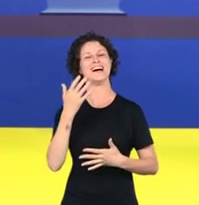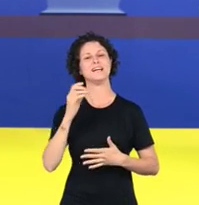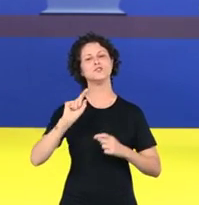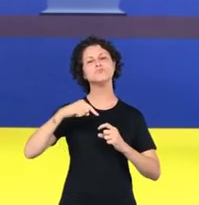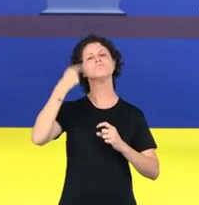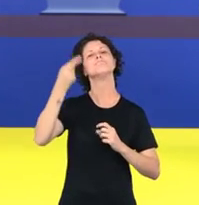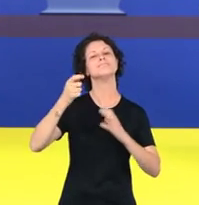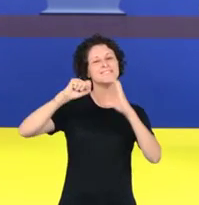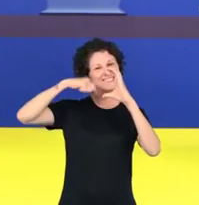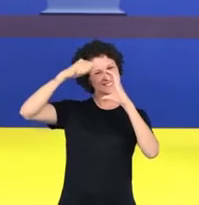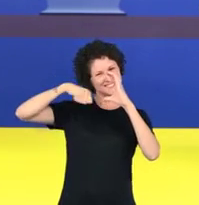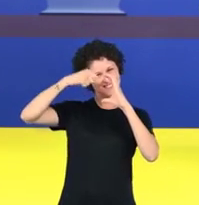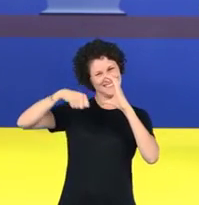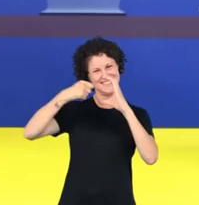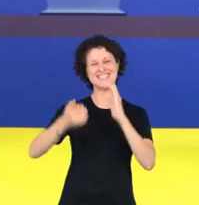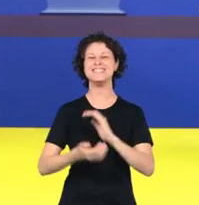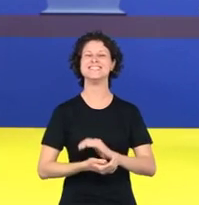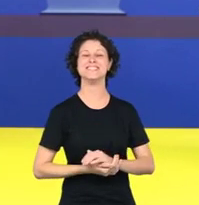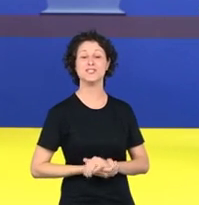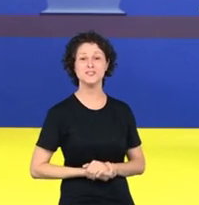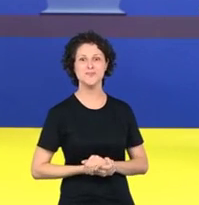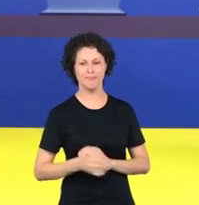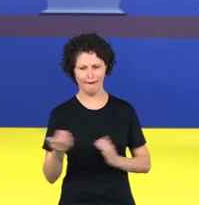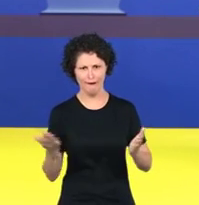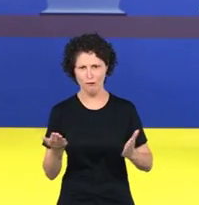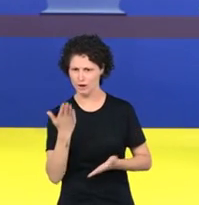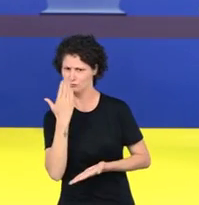aventura está apenas começando. Agora eu